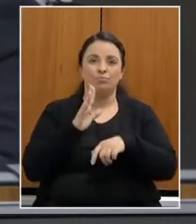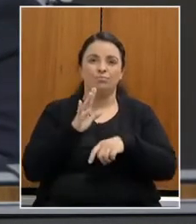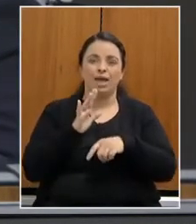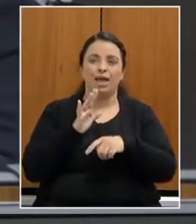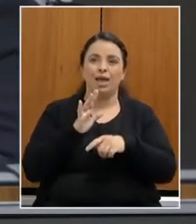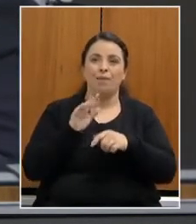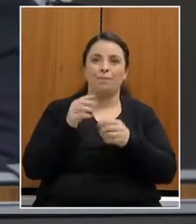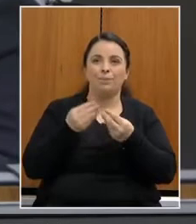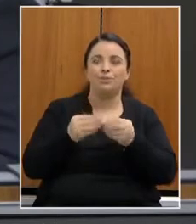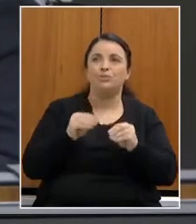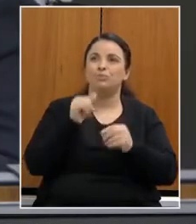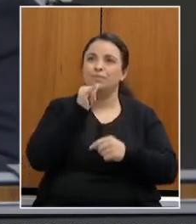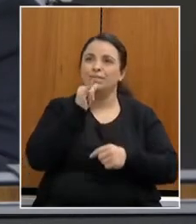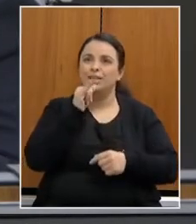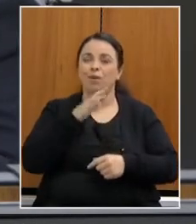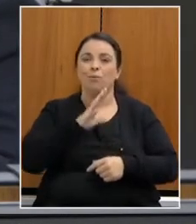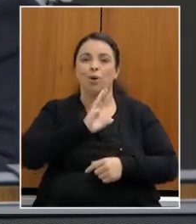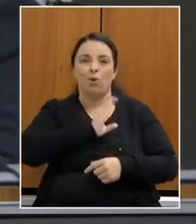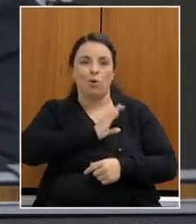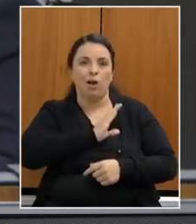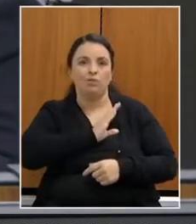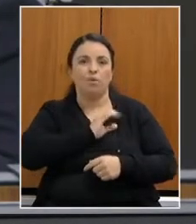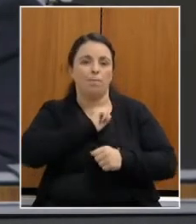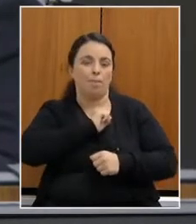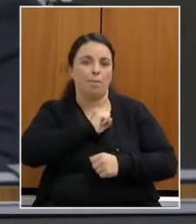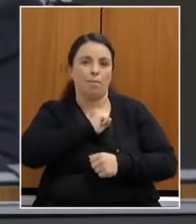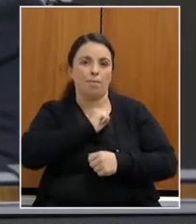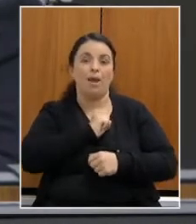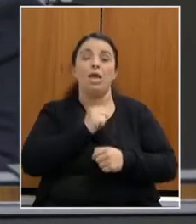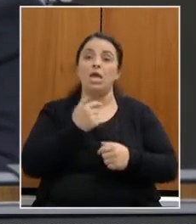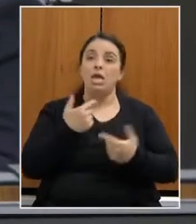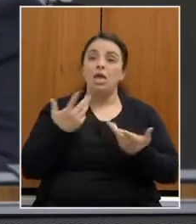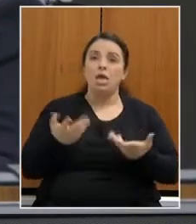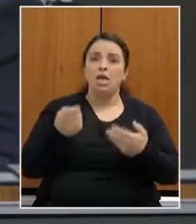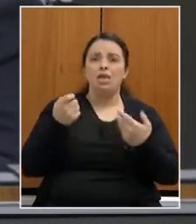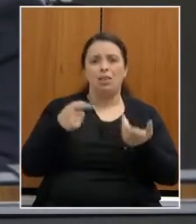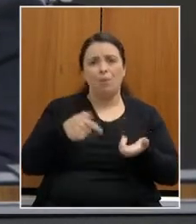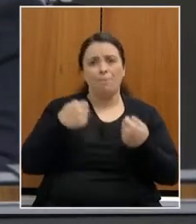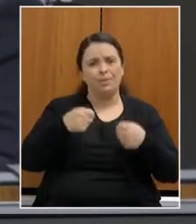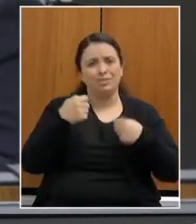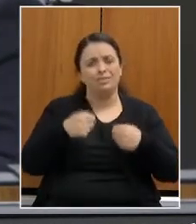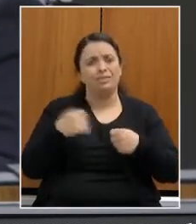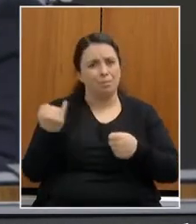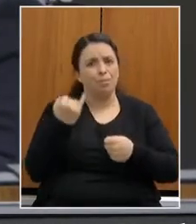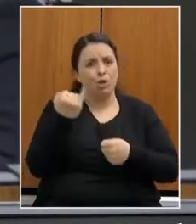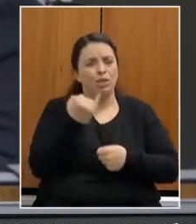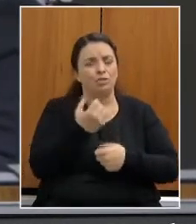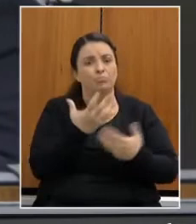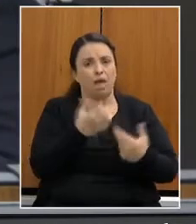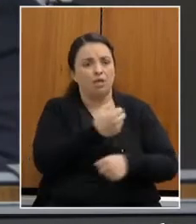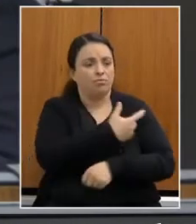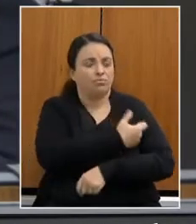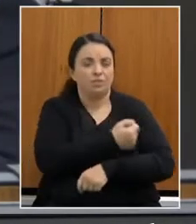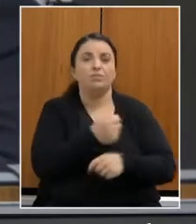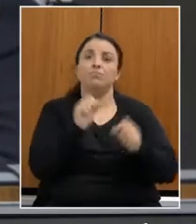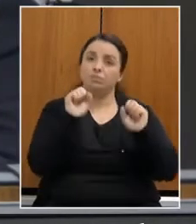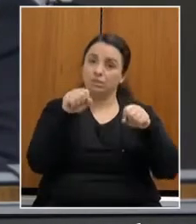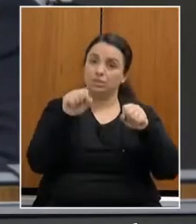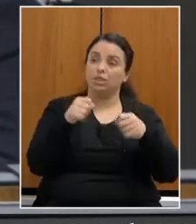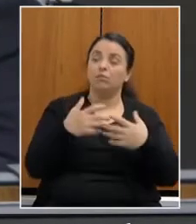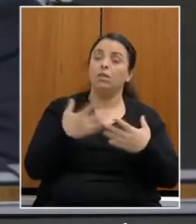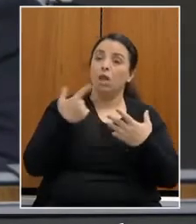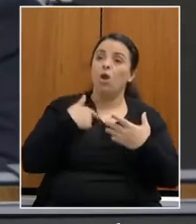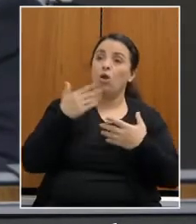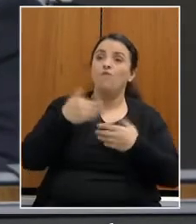cardiopatias e vou levar sim ao COIS para que se discuta na área técnica a possibilidade também de utilizar